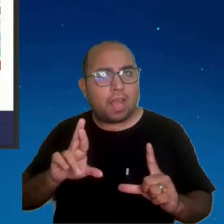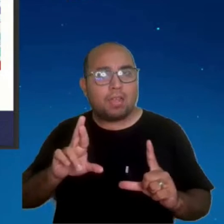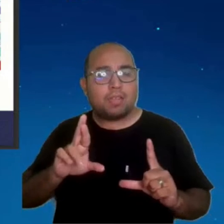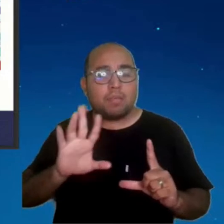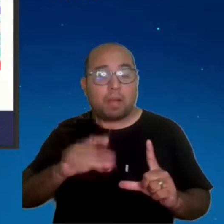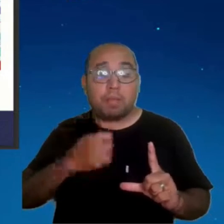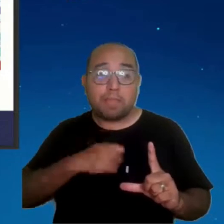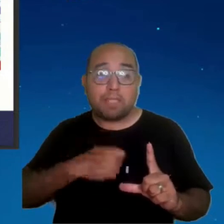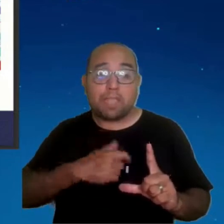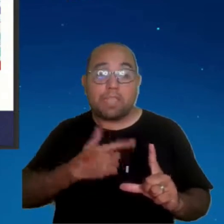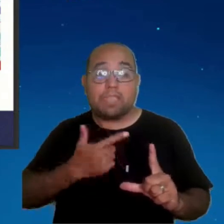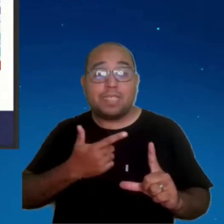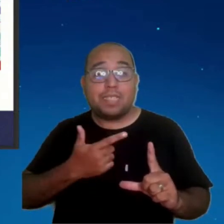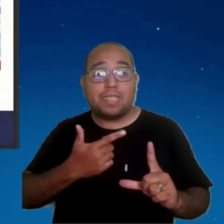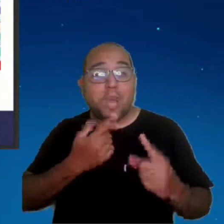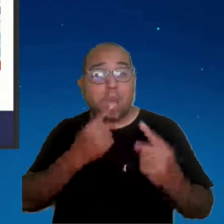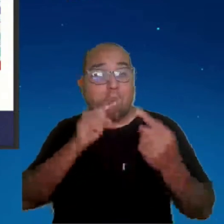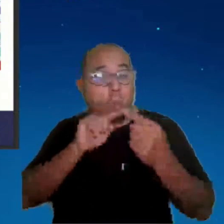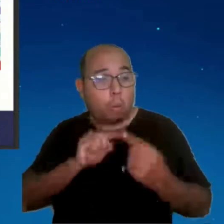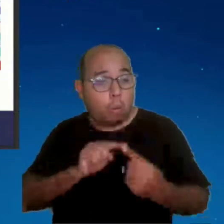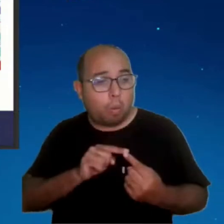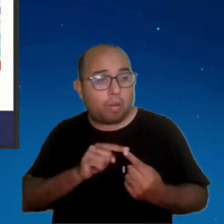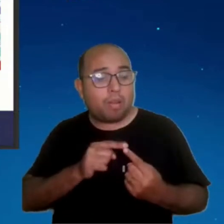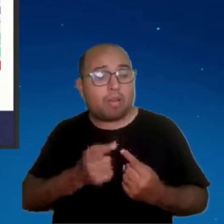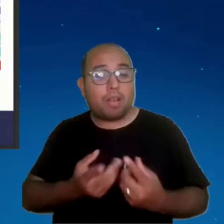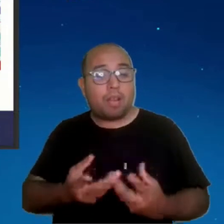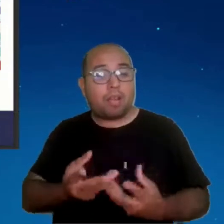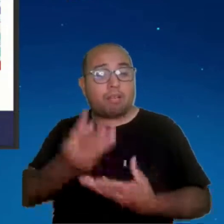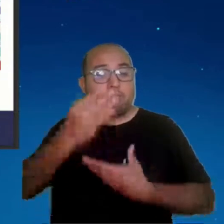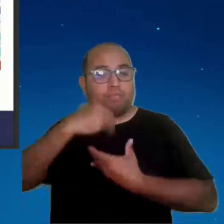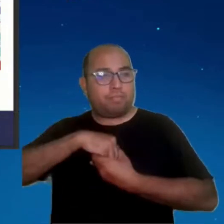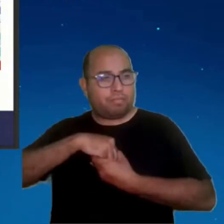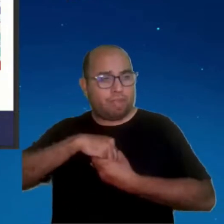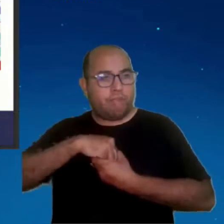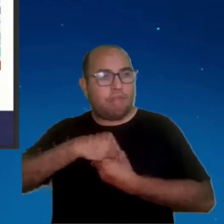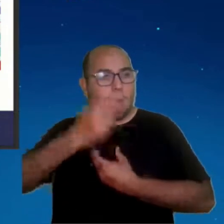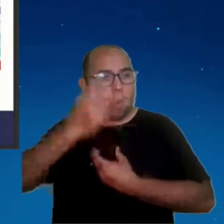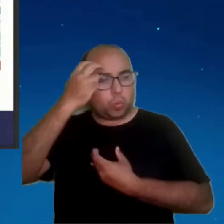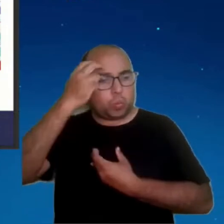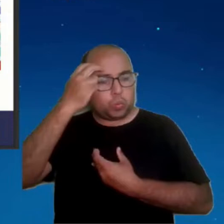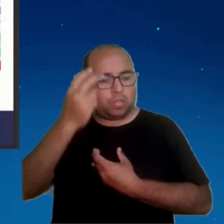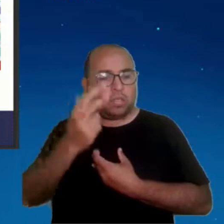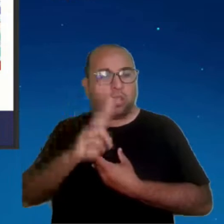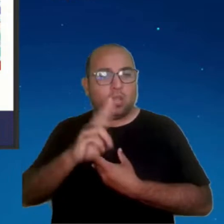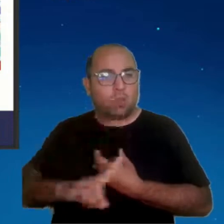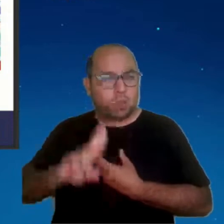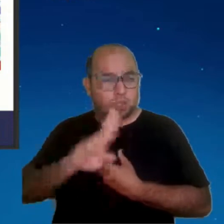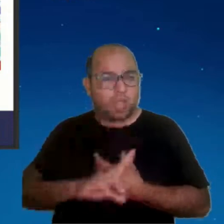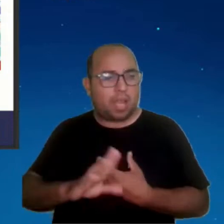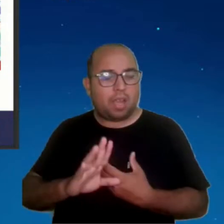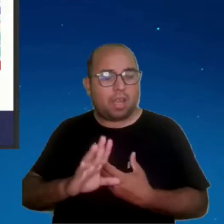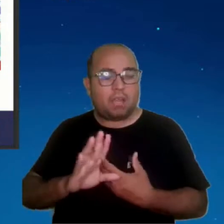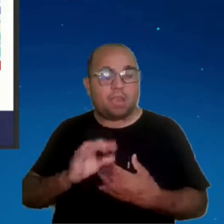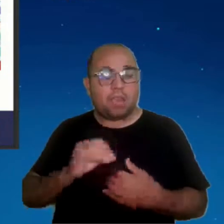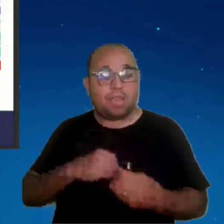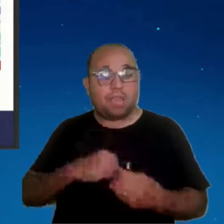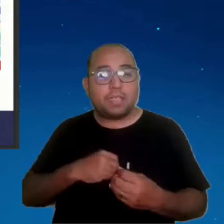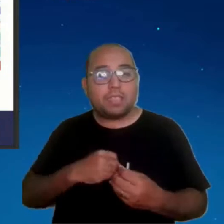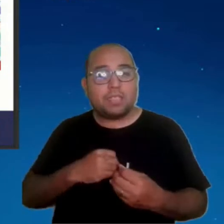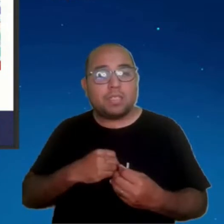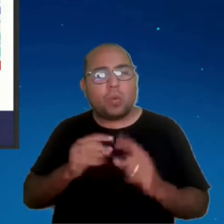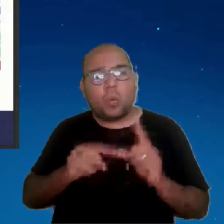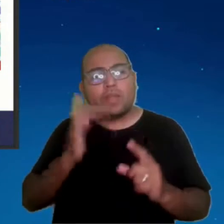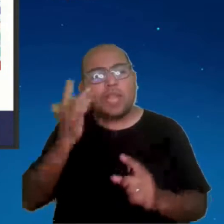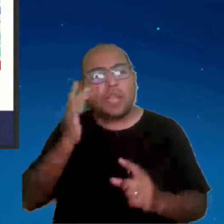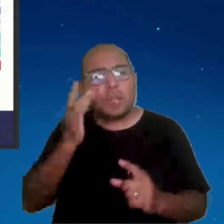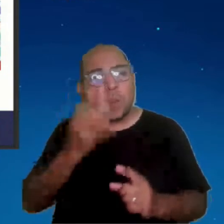pelo menos, ou então ele tem que vestir a cultura. Mas usa isso, mas entra também na mensuração disso. O que você achou?